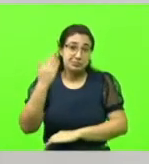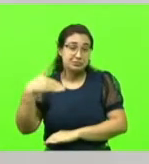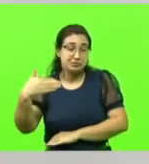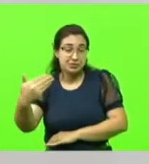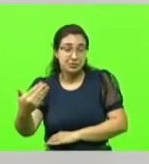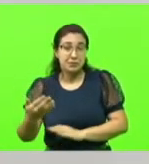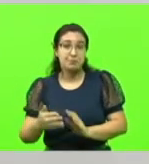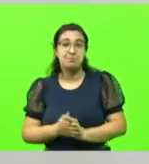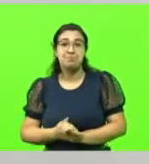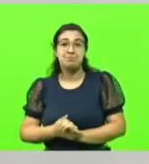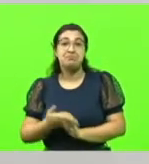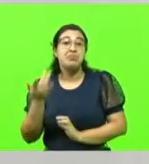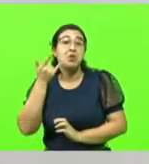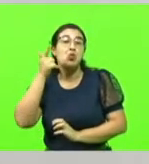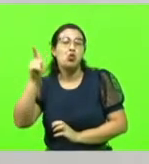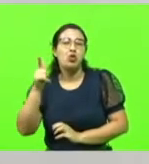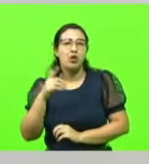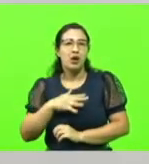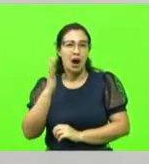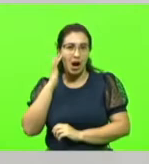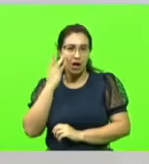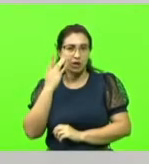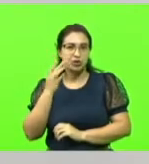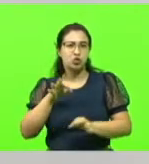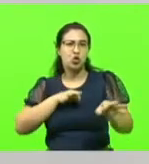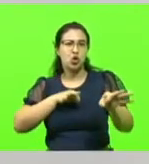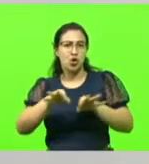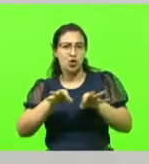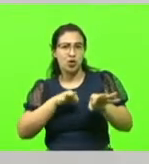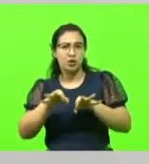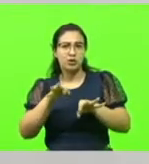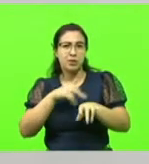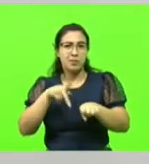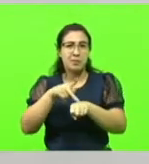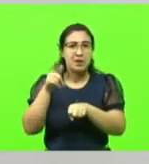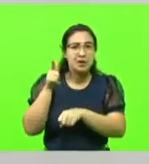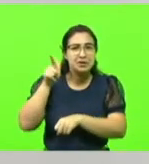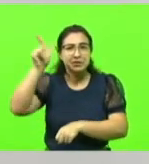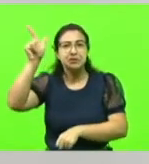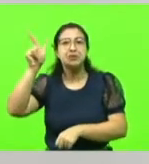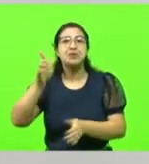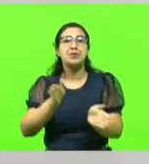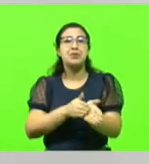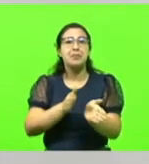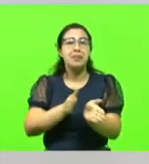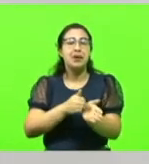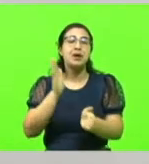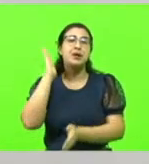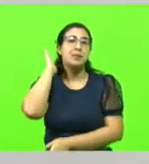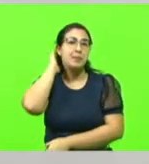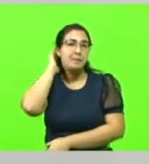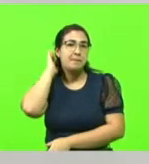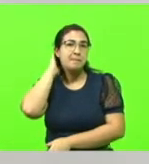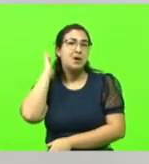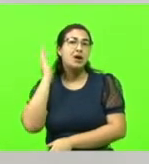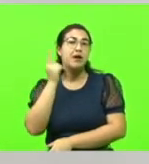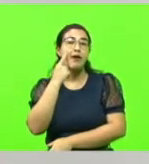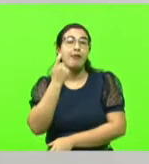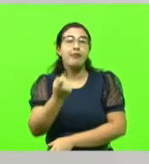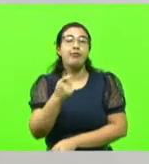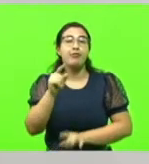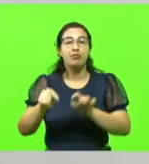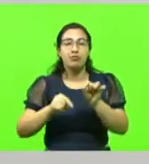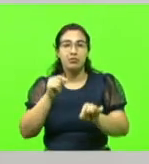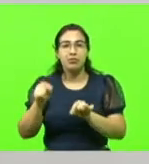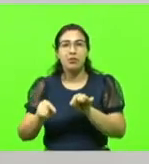Outra das minhas teorias é que essas organizações internacionais, que parabenizaram o Estado do Pará, estão interessadas com aquilo